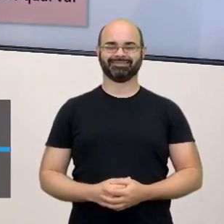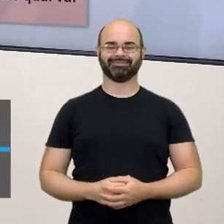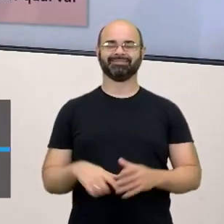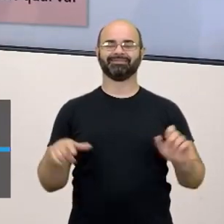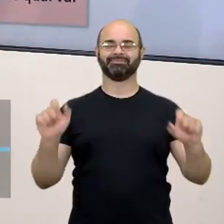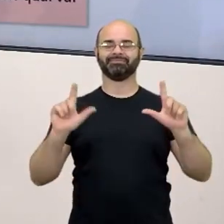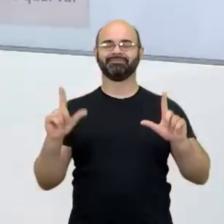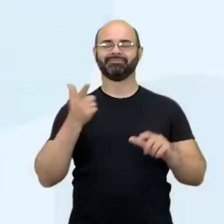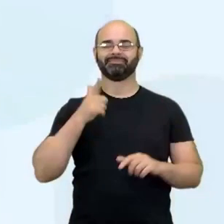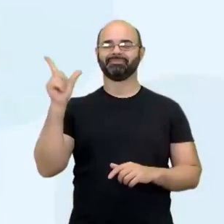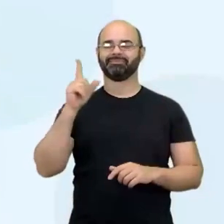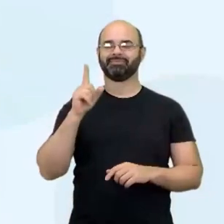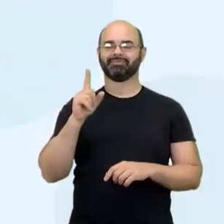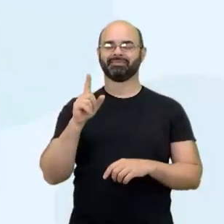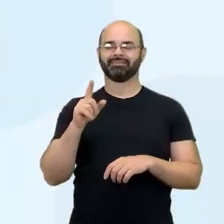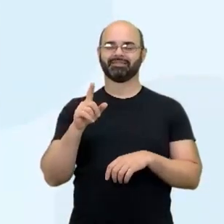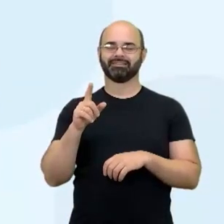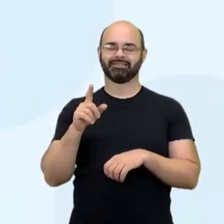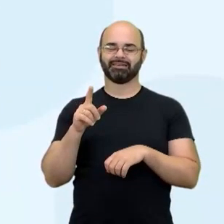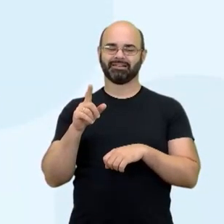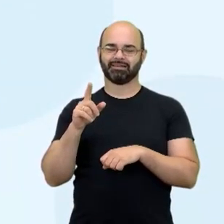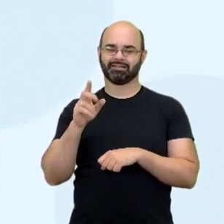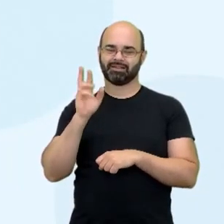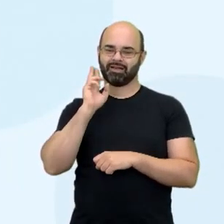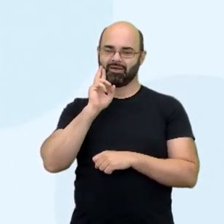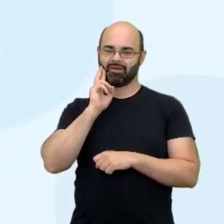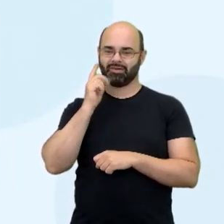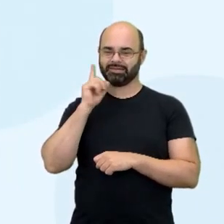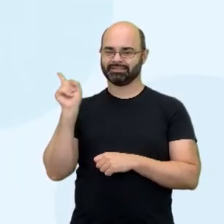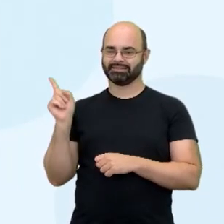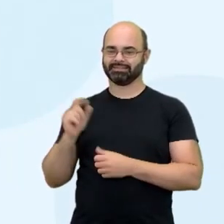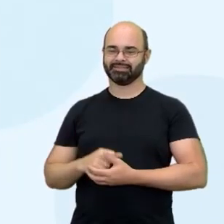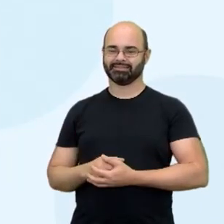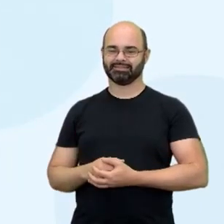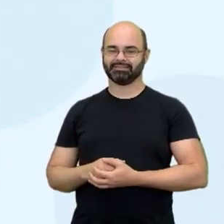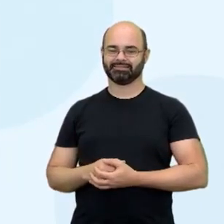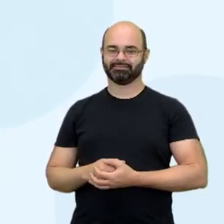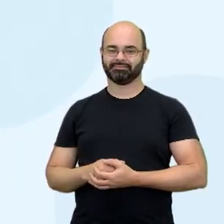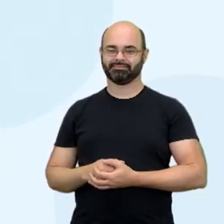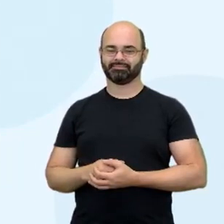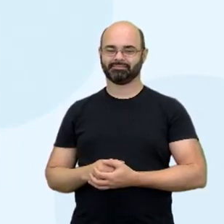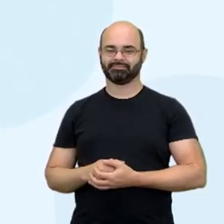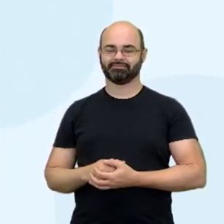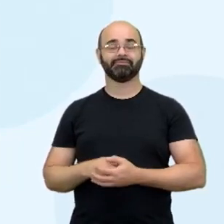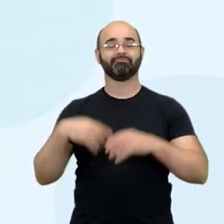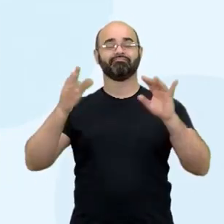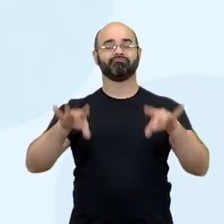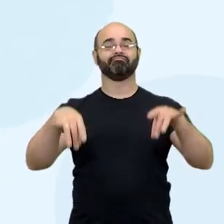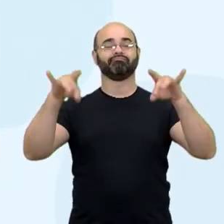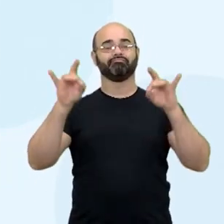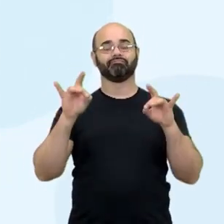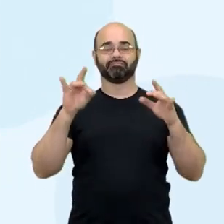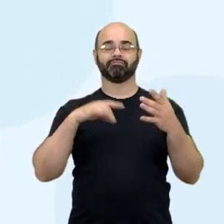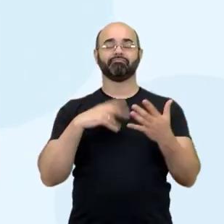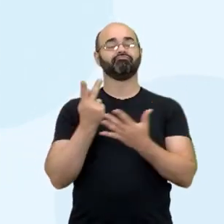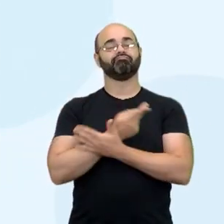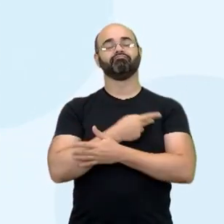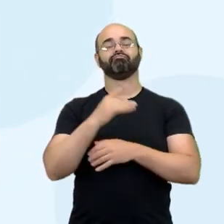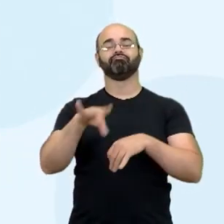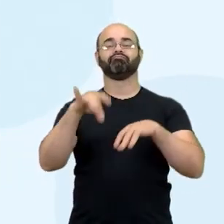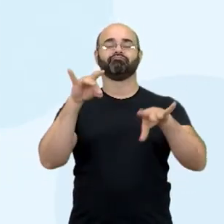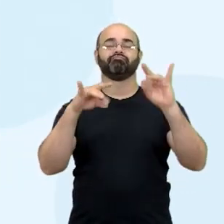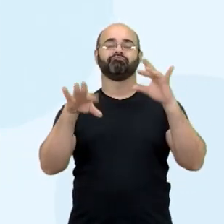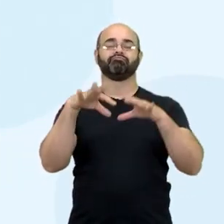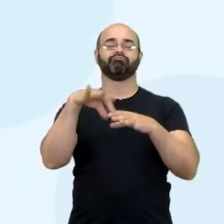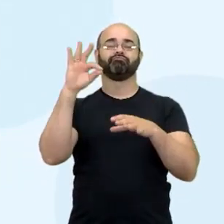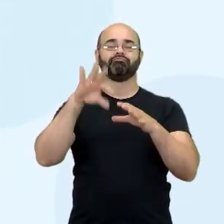ó. Um quadrinho cor-de-rosa que tá escrito assim, ó. Este sorteio é um tipo de evento aleatório, pois sabemos